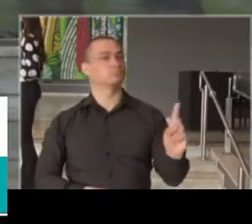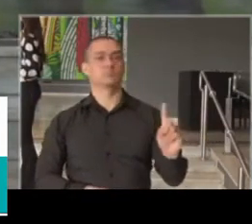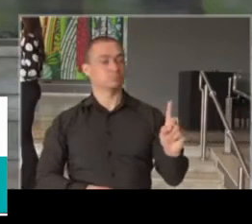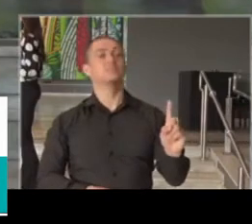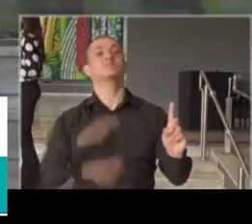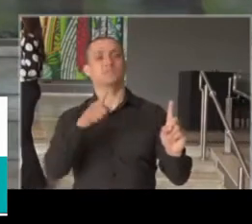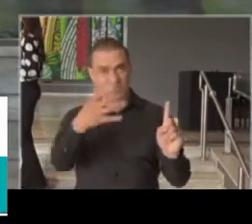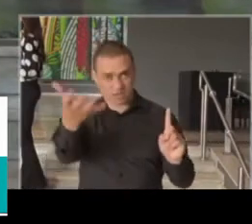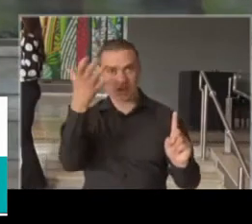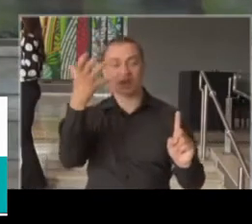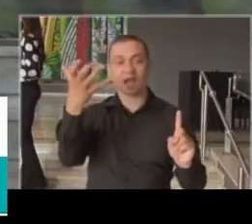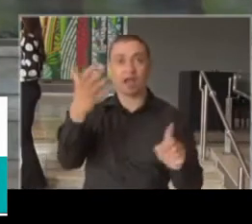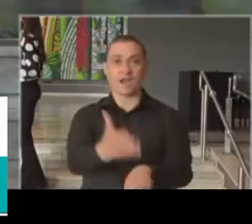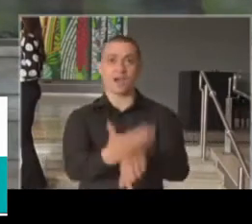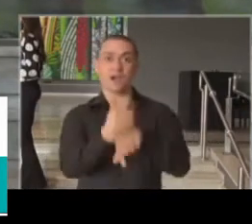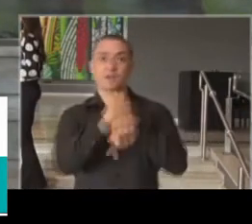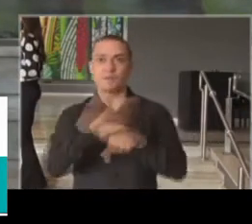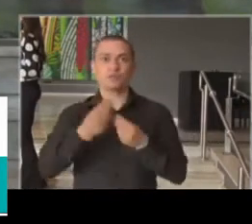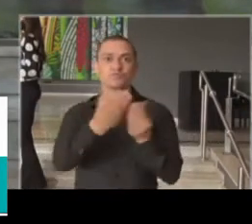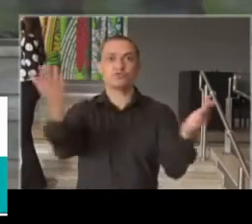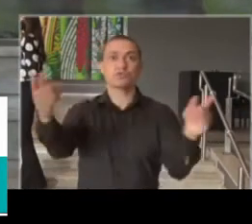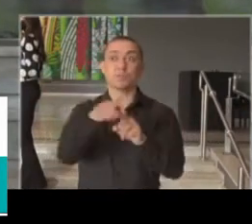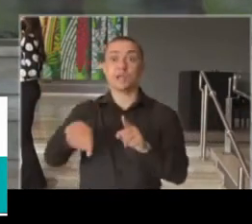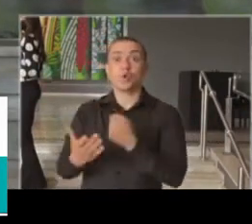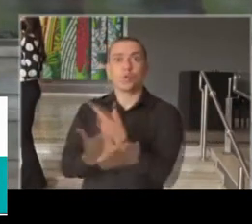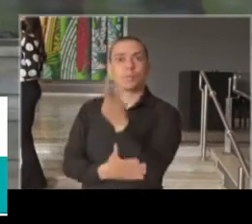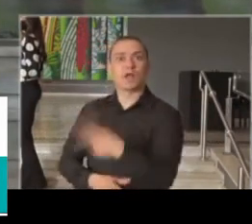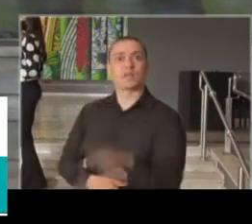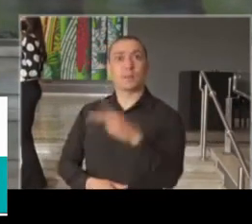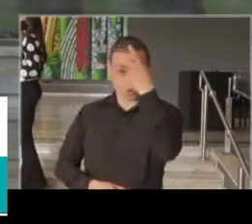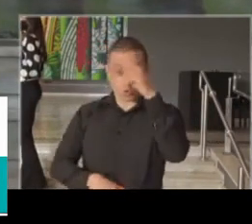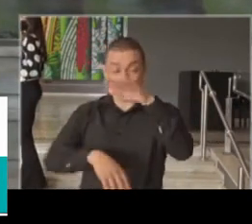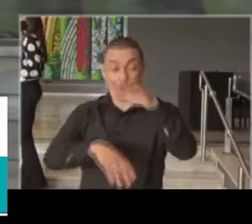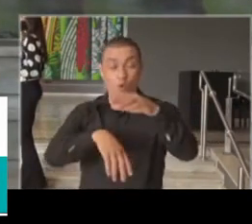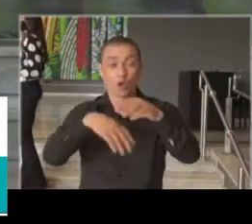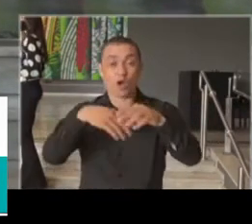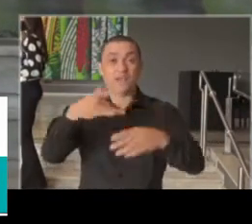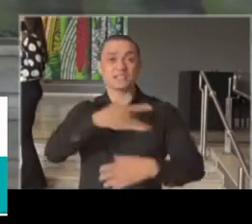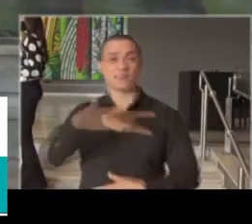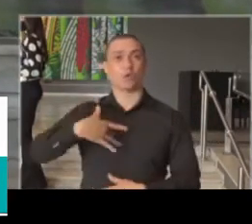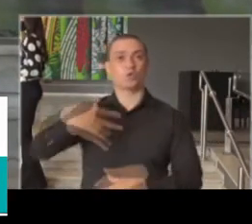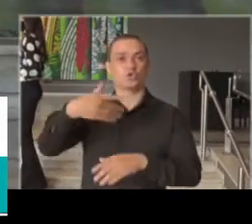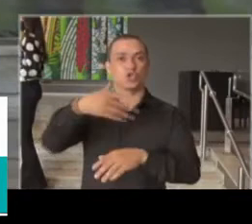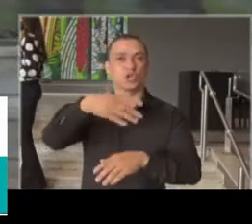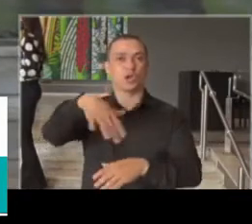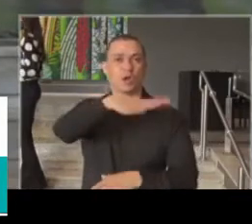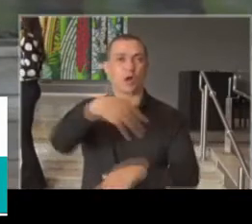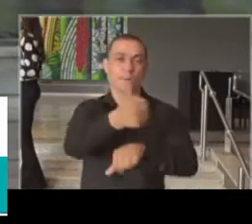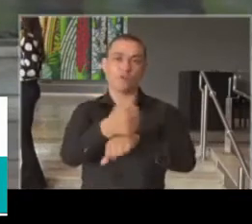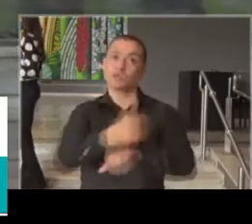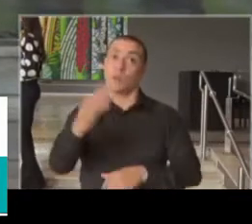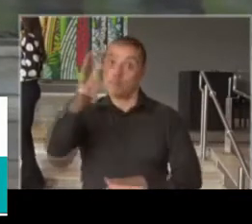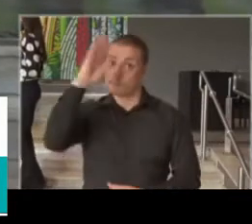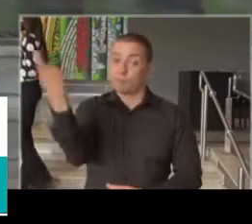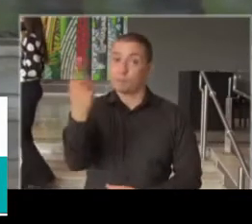março, desejará vacinar o mais breve possível, começando pelos profissionais de saúde da cidade do Rio de Janeiro. E assim,